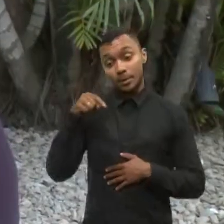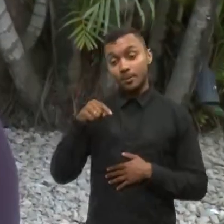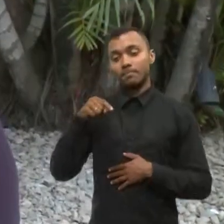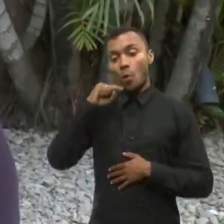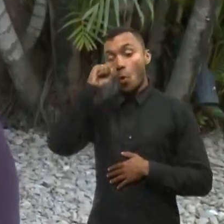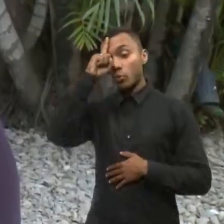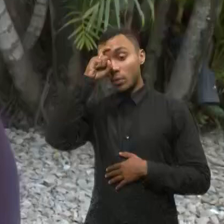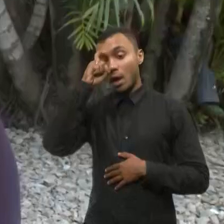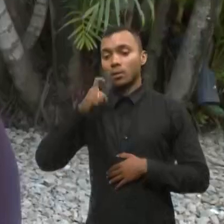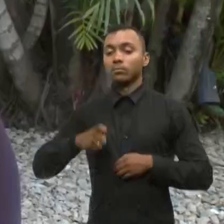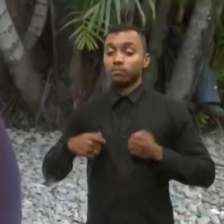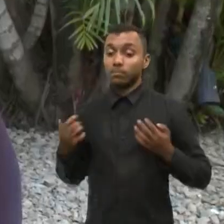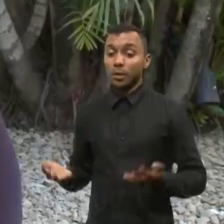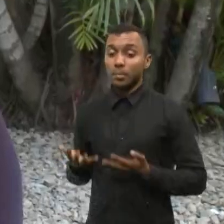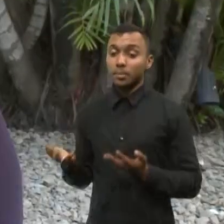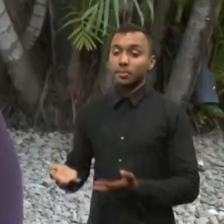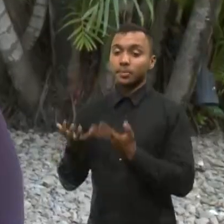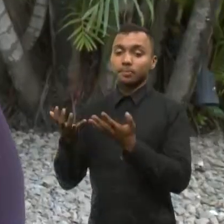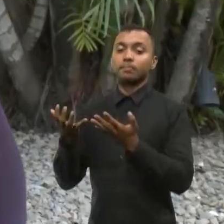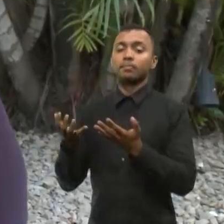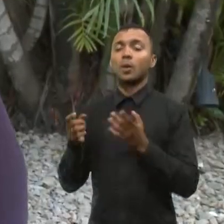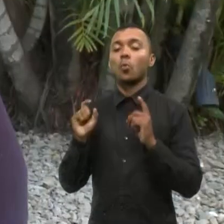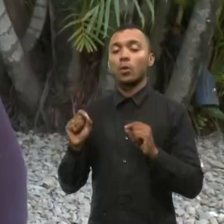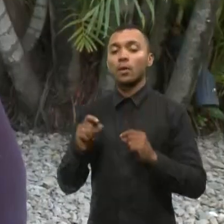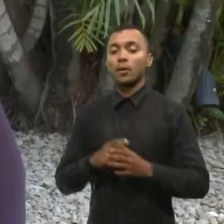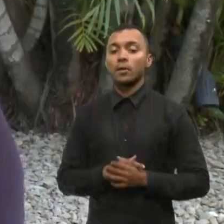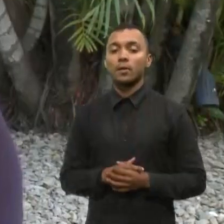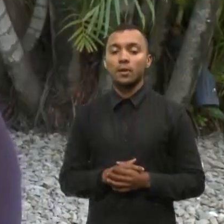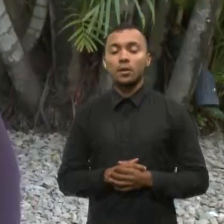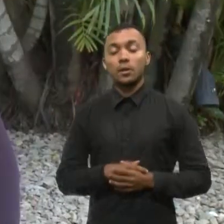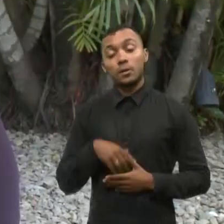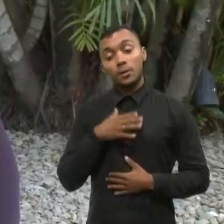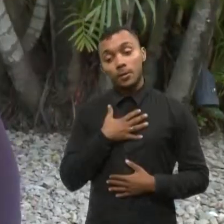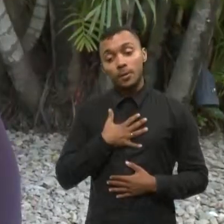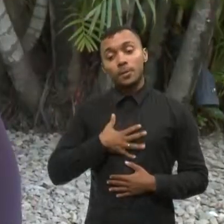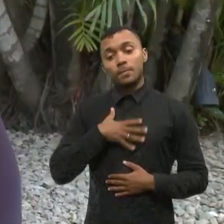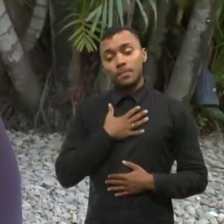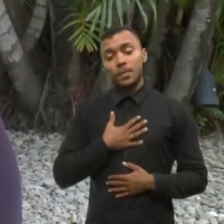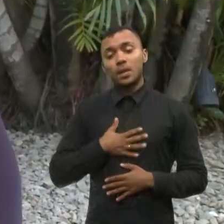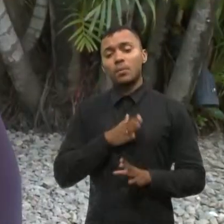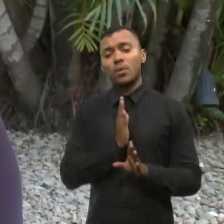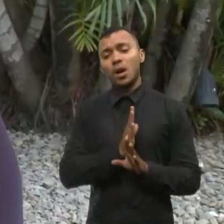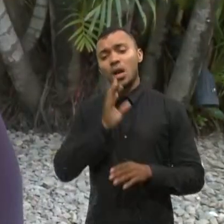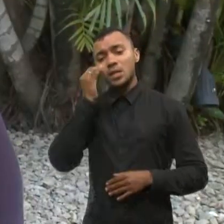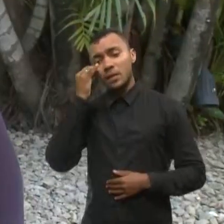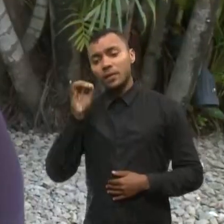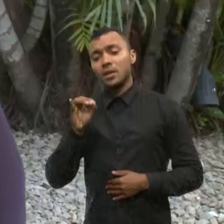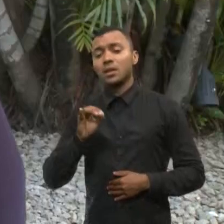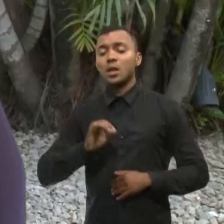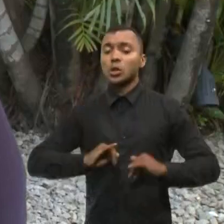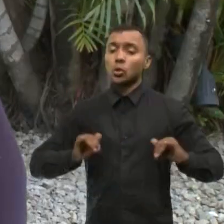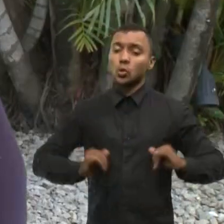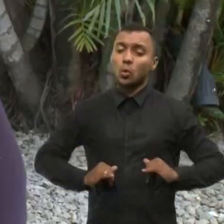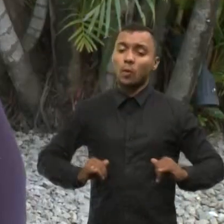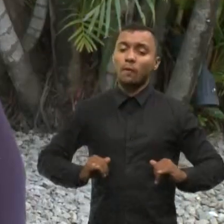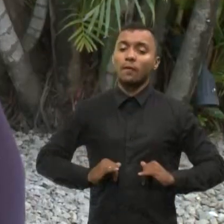ele ficar assim, com um pouco de conforto para não sentir assim tantas dores,